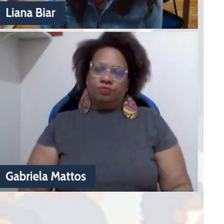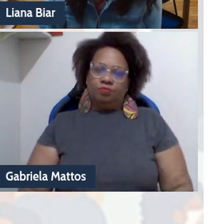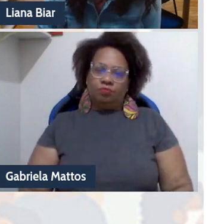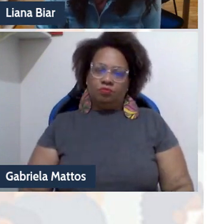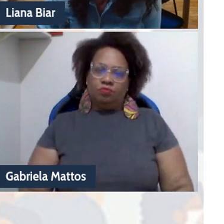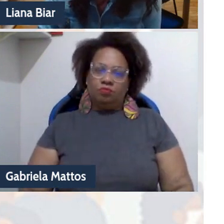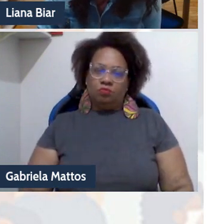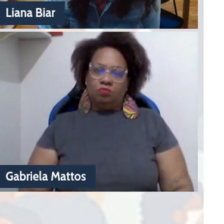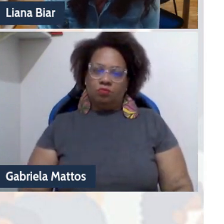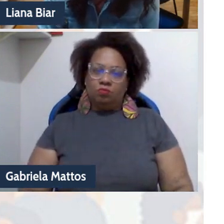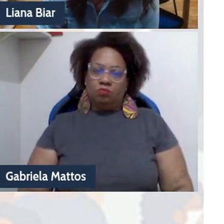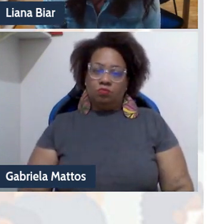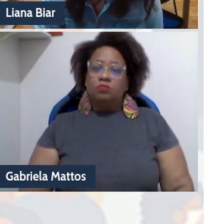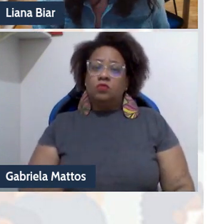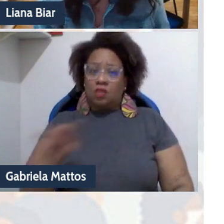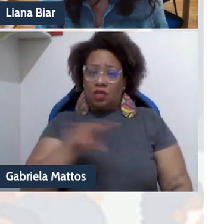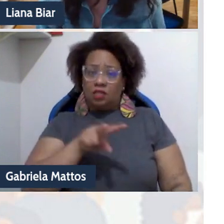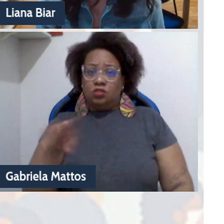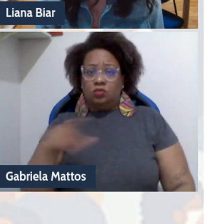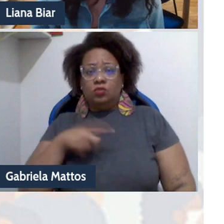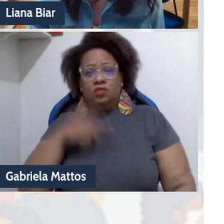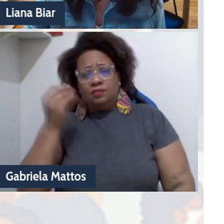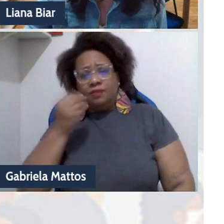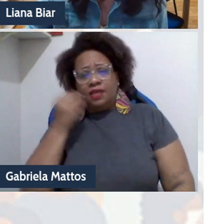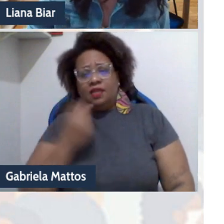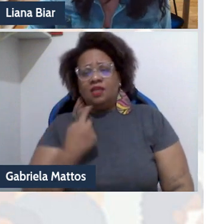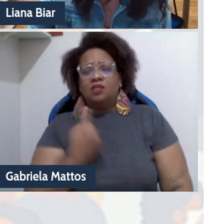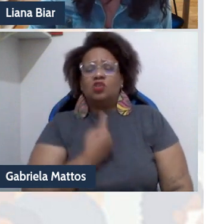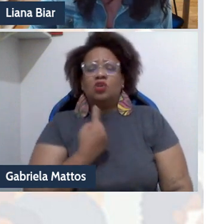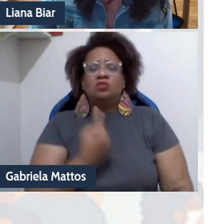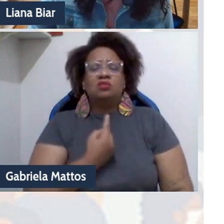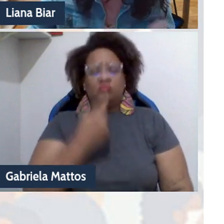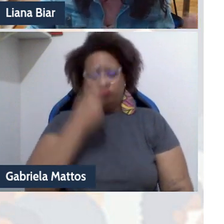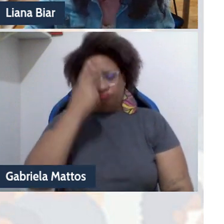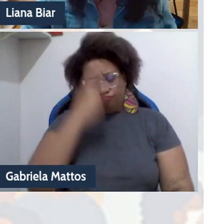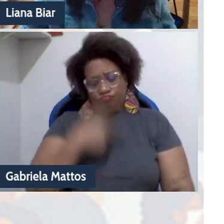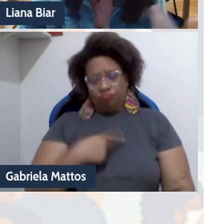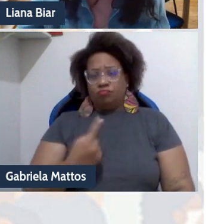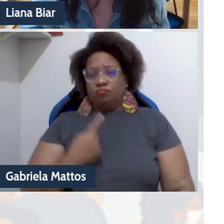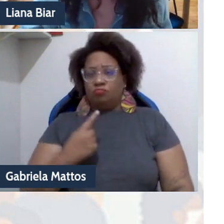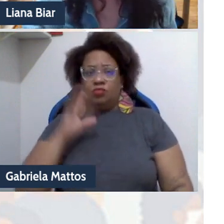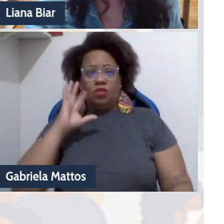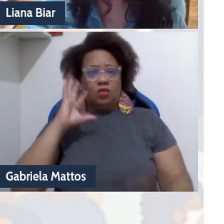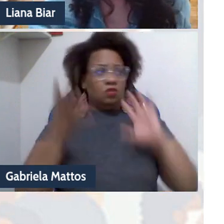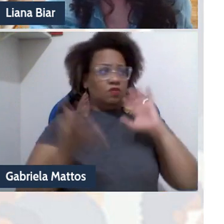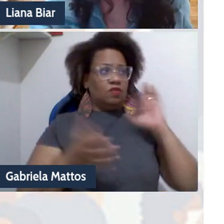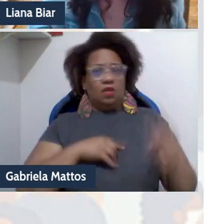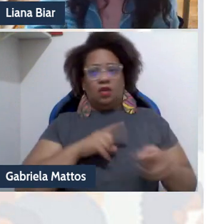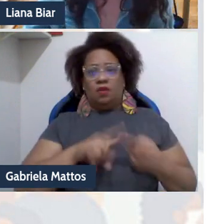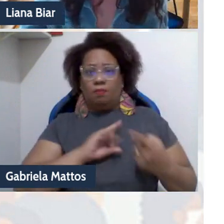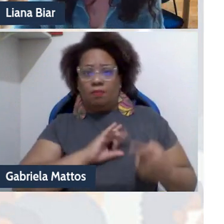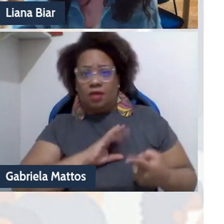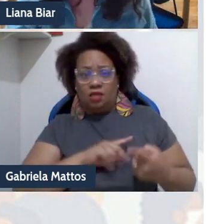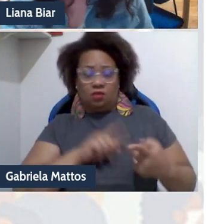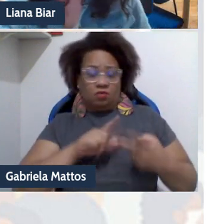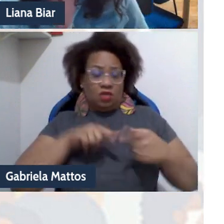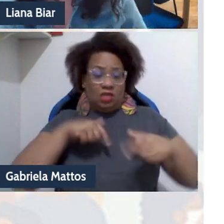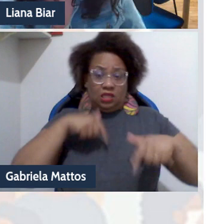Ambas vão construir a experiência como solitária, individualizada, né? Eu tenho que dar conta do medo, eu tenho que dar conta do excesso de trabalho.